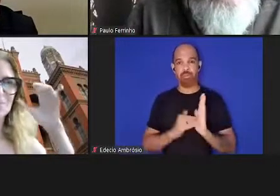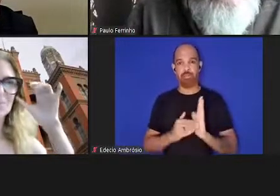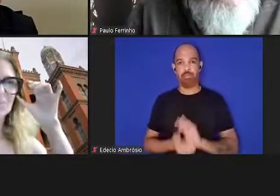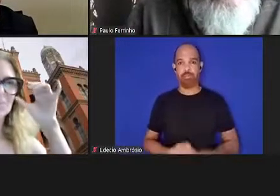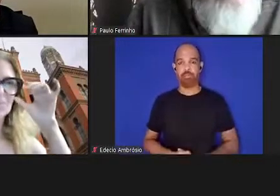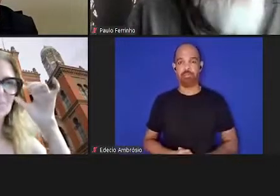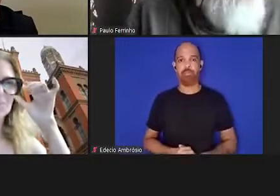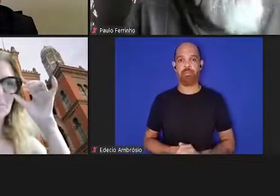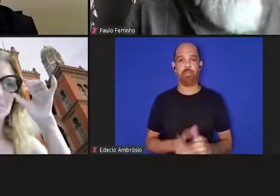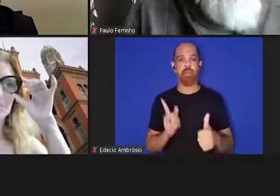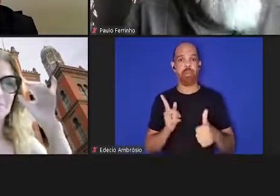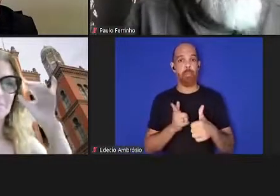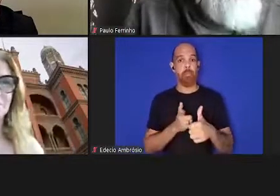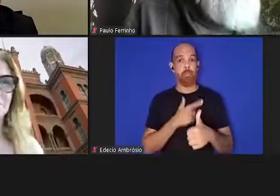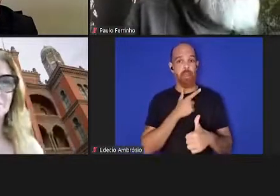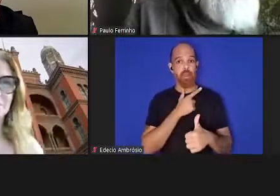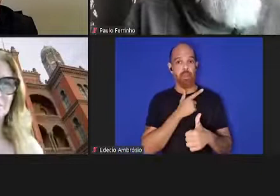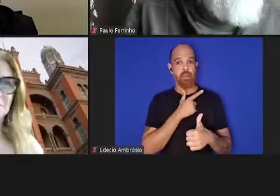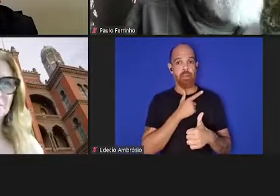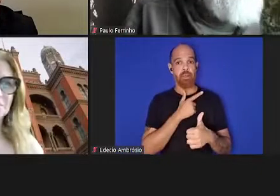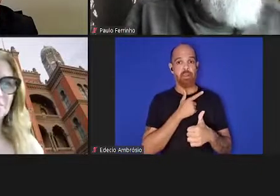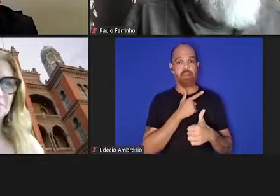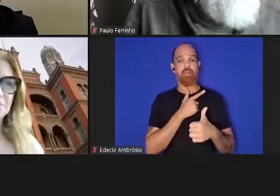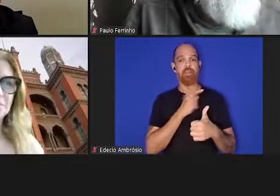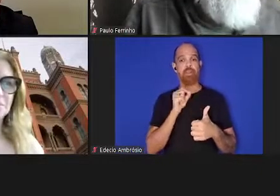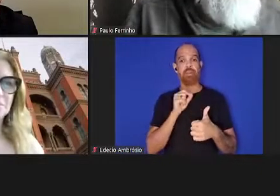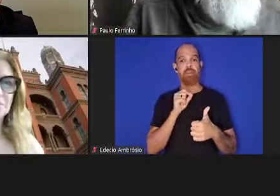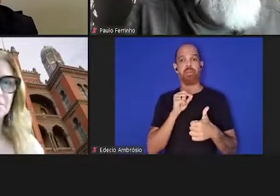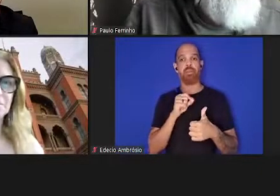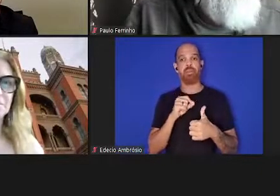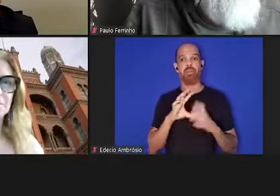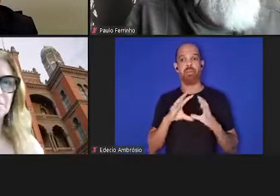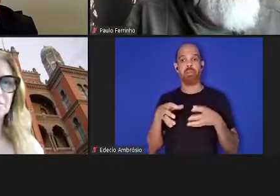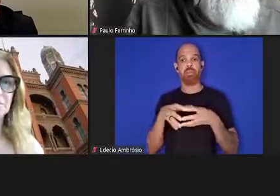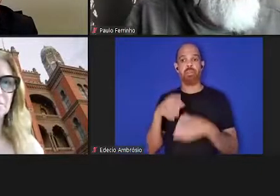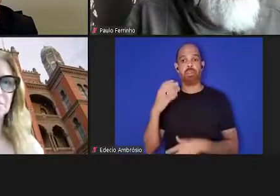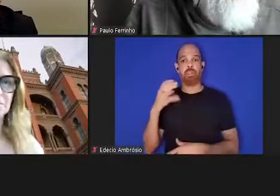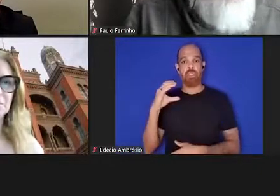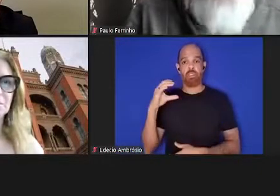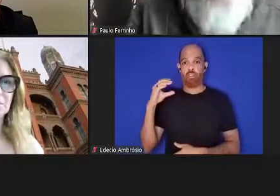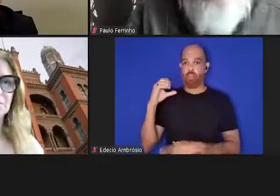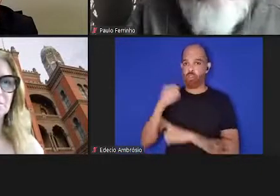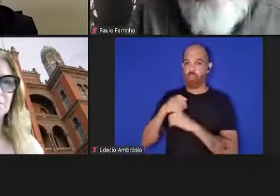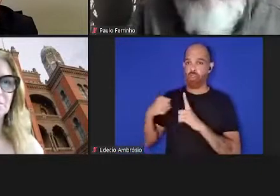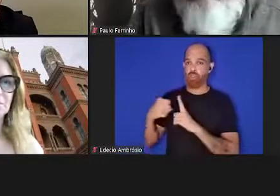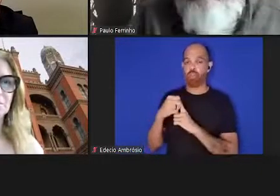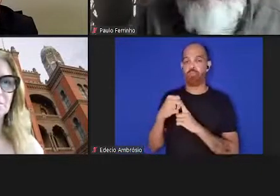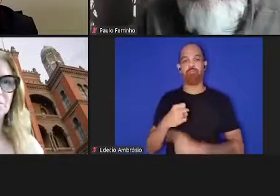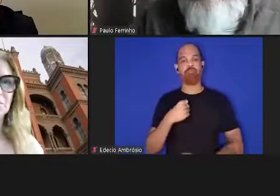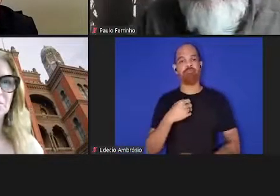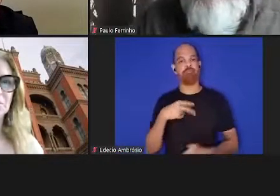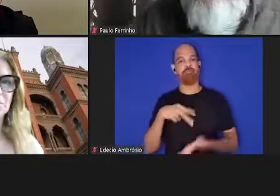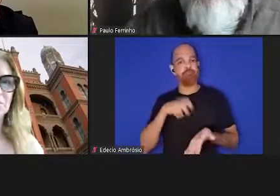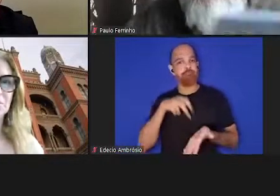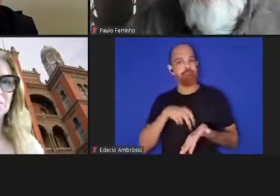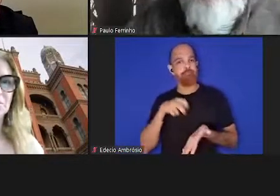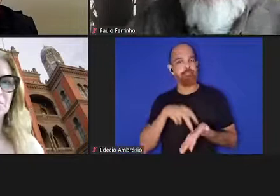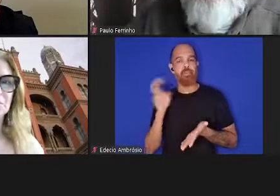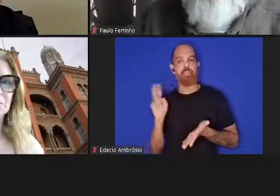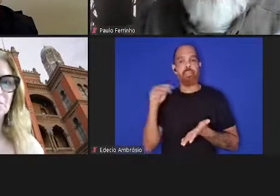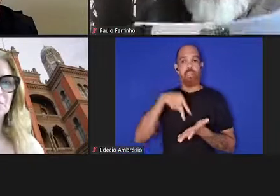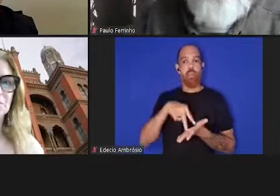lugar, e em nome dos Centros Estudos Sociais, manifestar a grande satisfação em poder estar aqui hoje neste